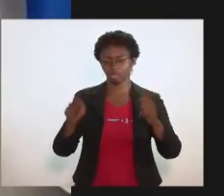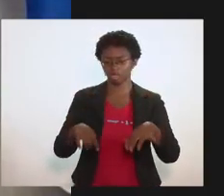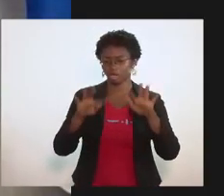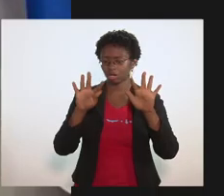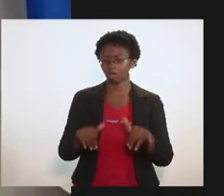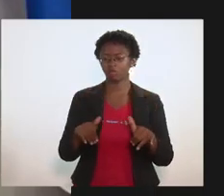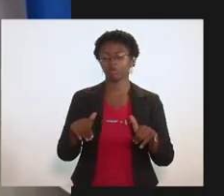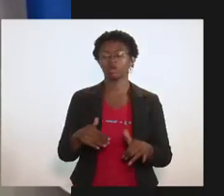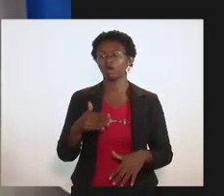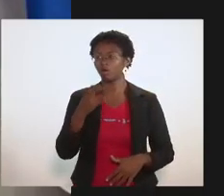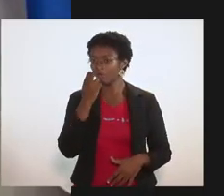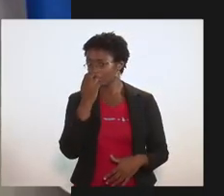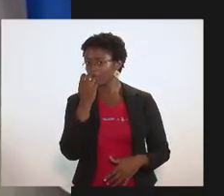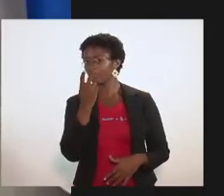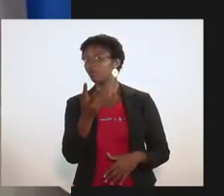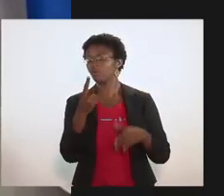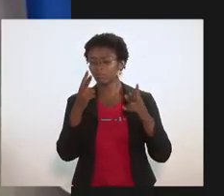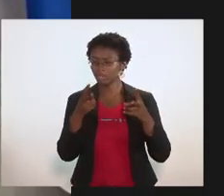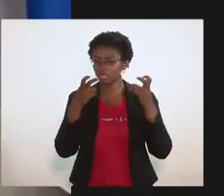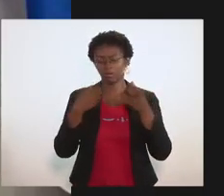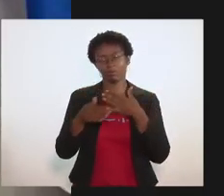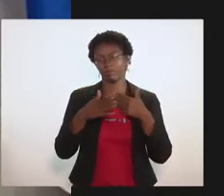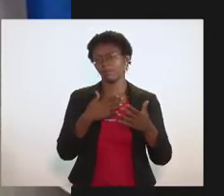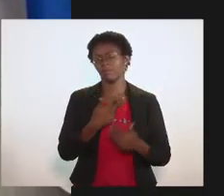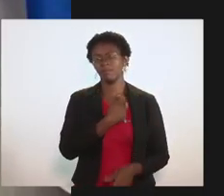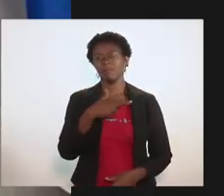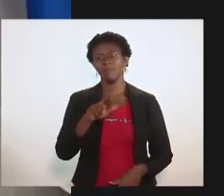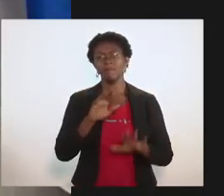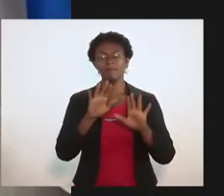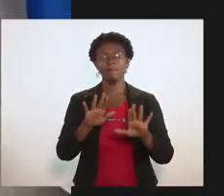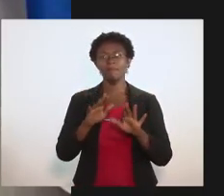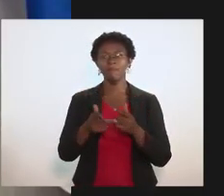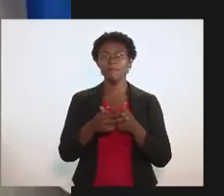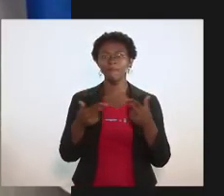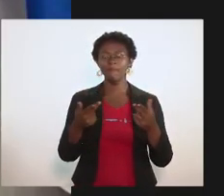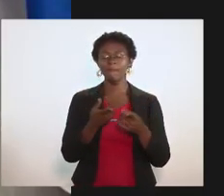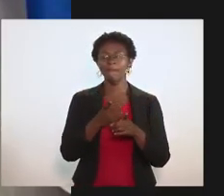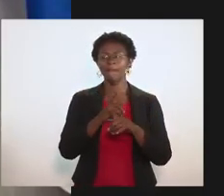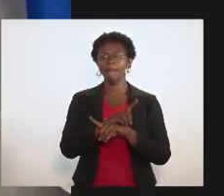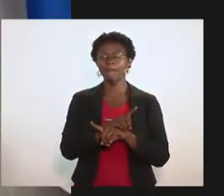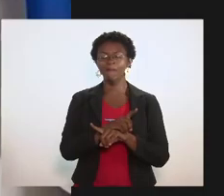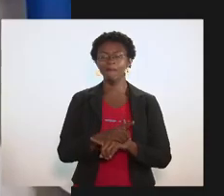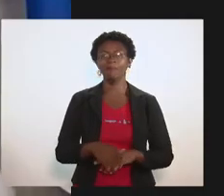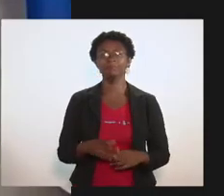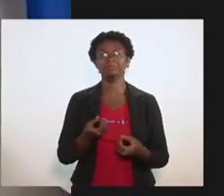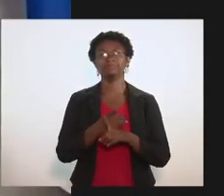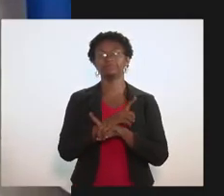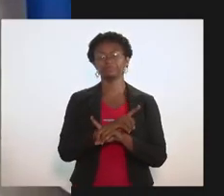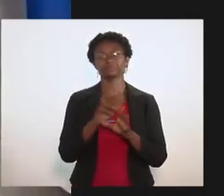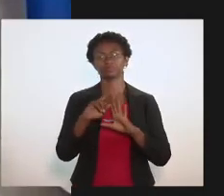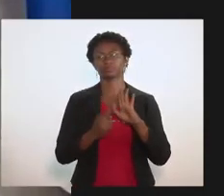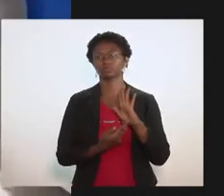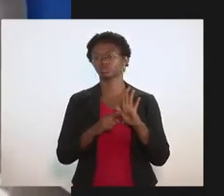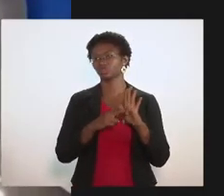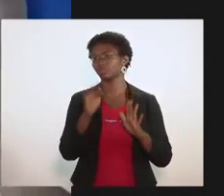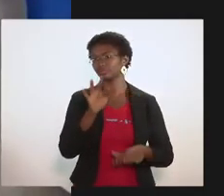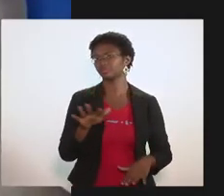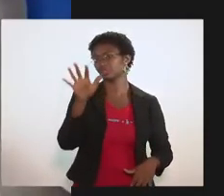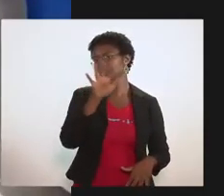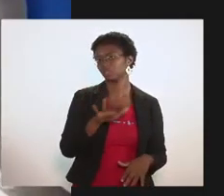culto. Então, tenho receio que não aprovarmos a emenda modificativa possa ser encarada no texto final da lei que a gente está